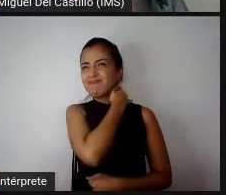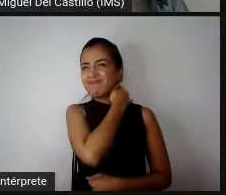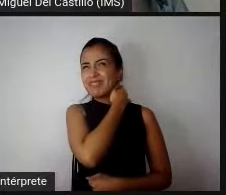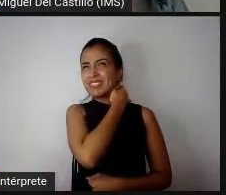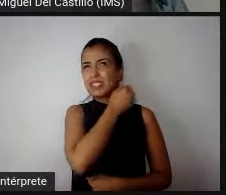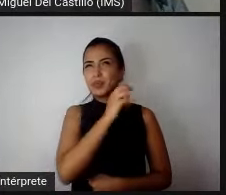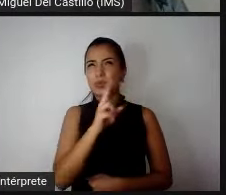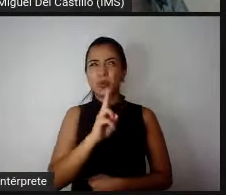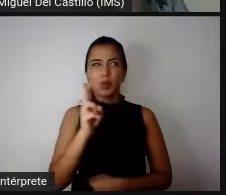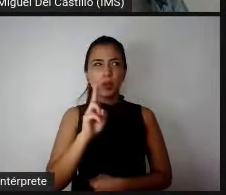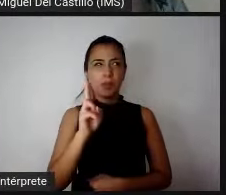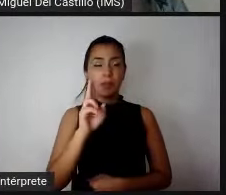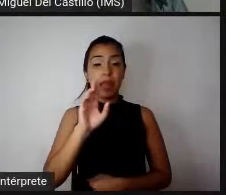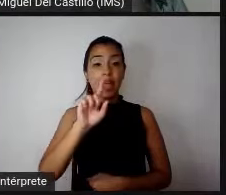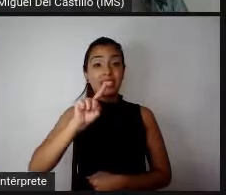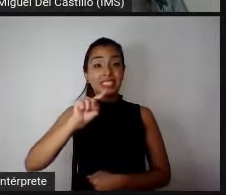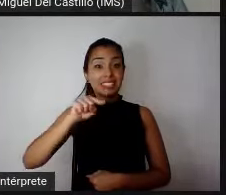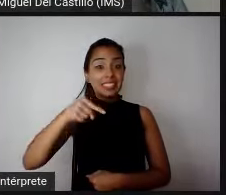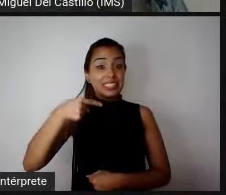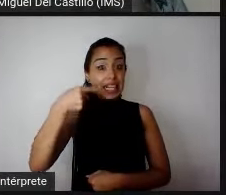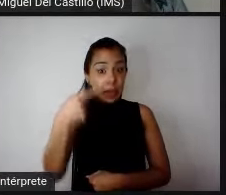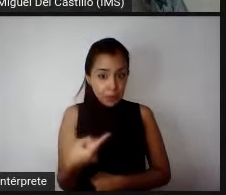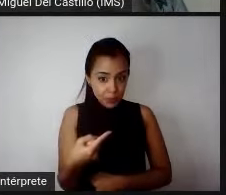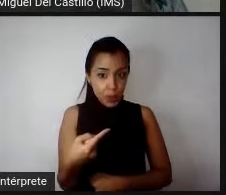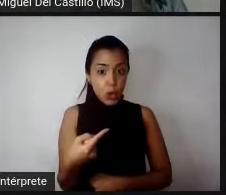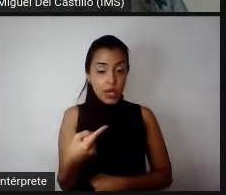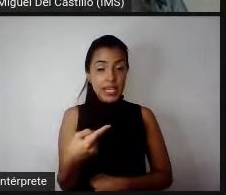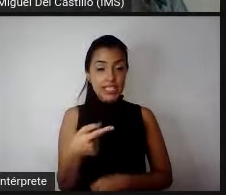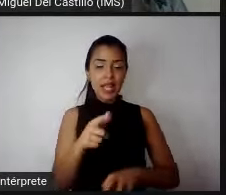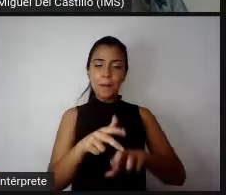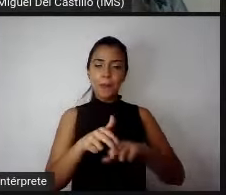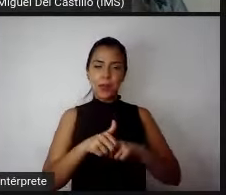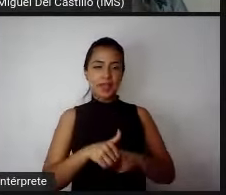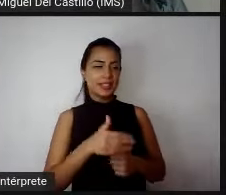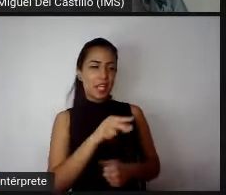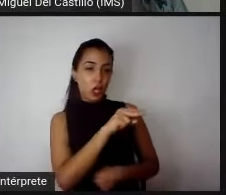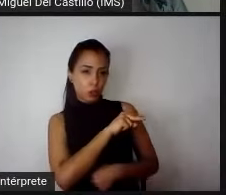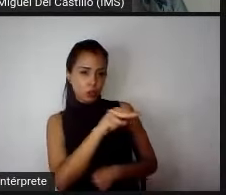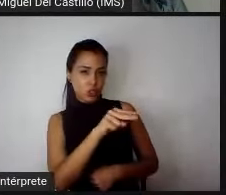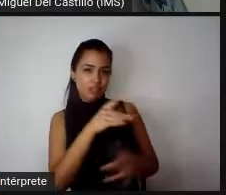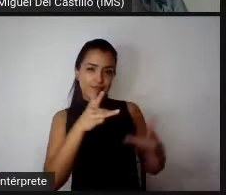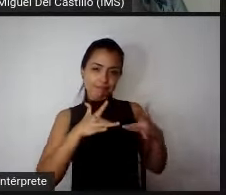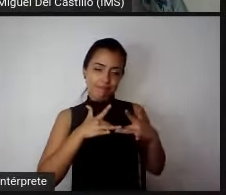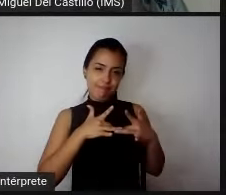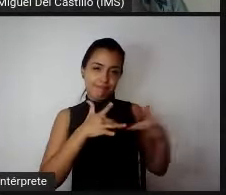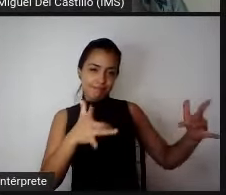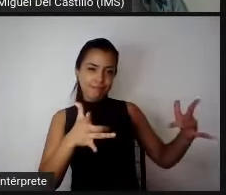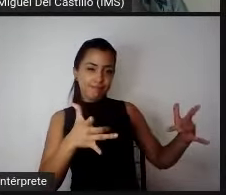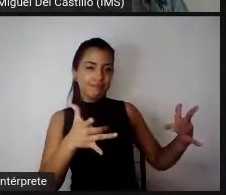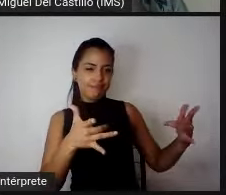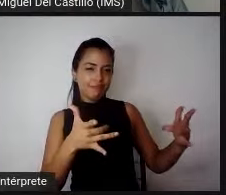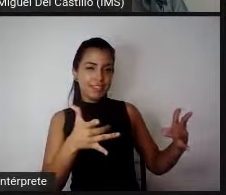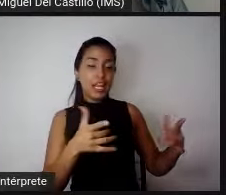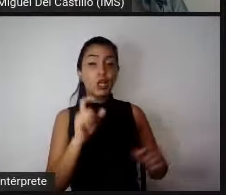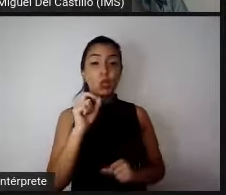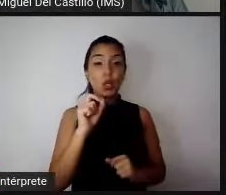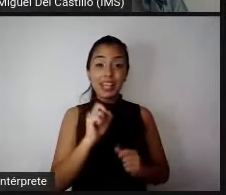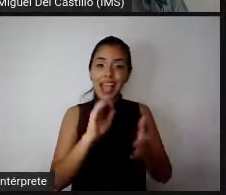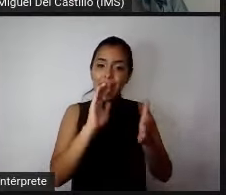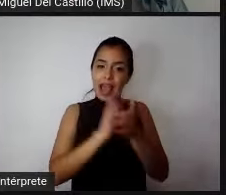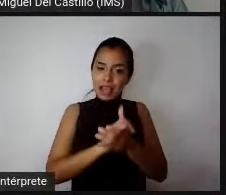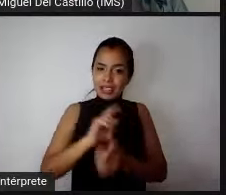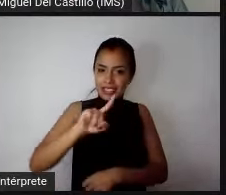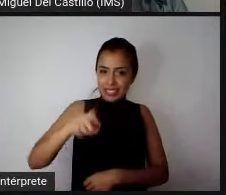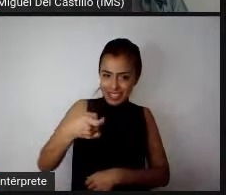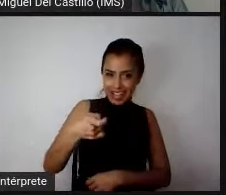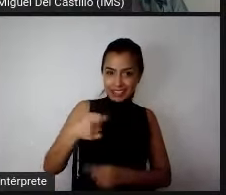Depois, pela generosidade dos dois maridos que eu tive, pai da Kira, Jeton